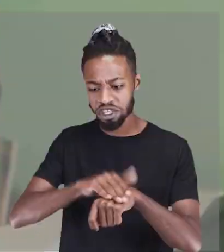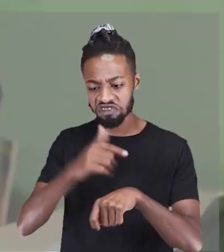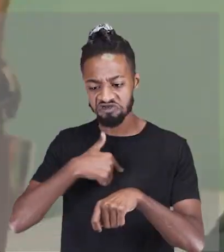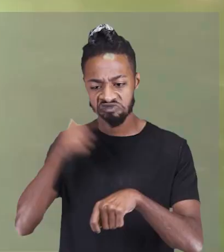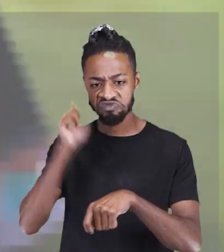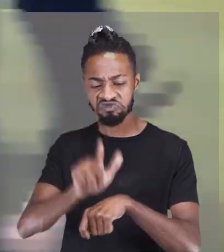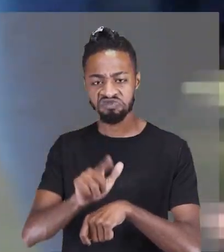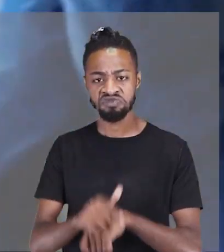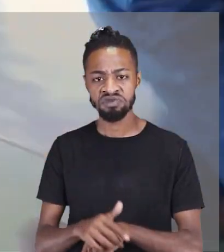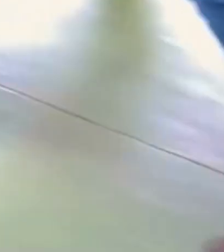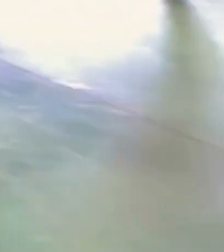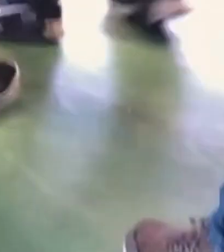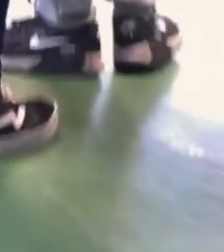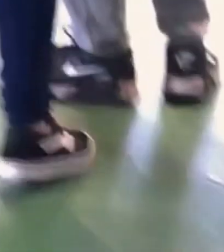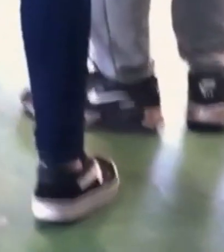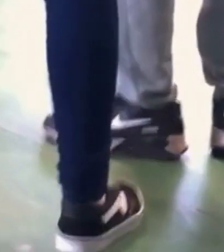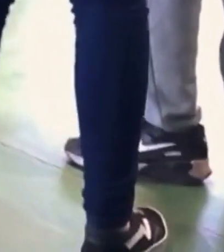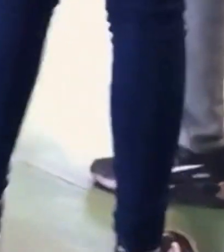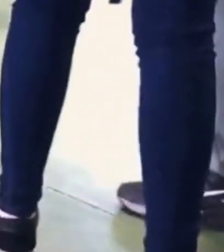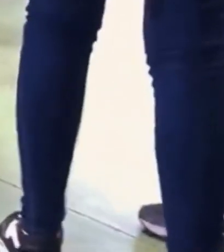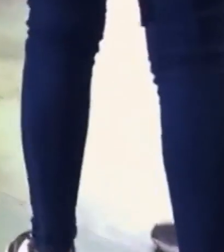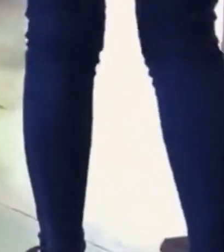fazer.